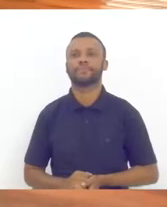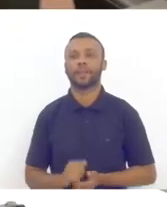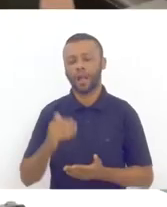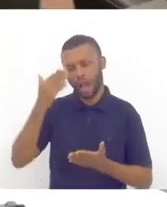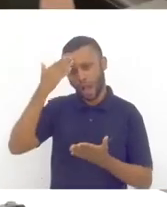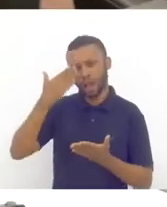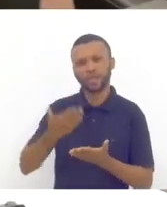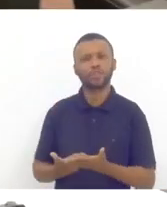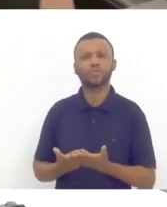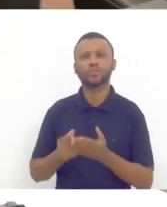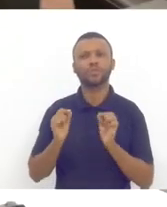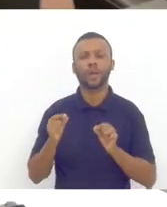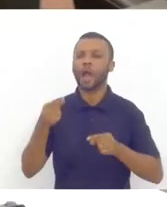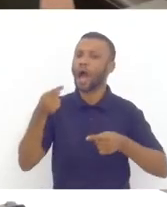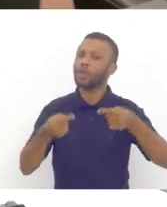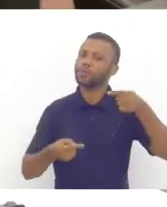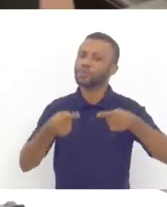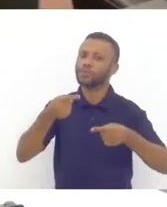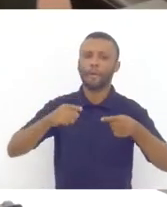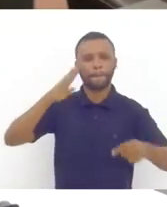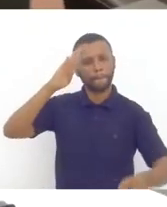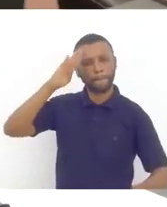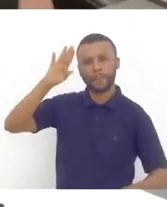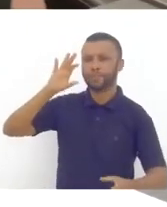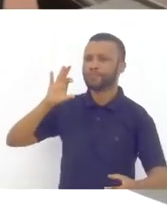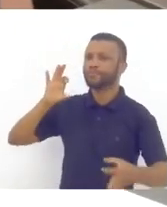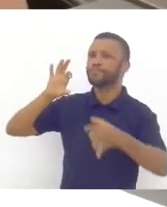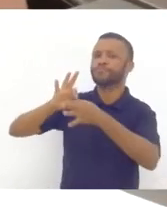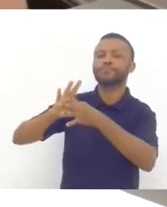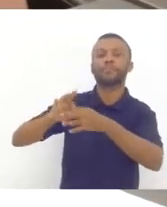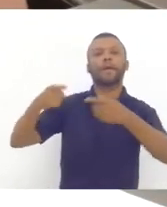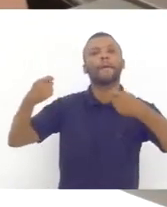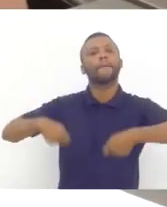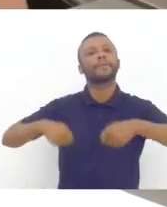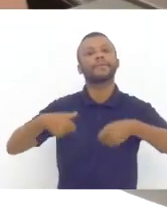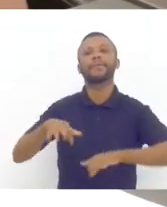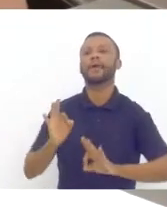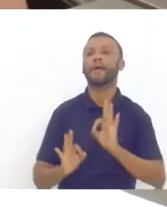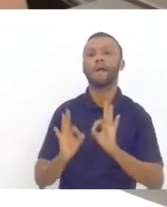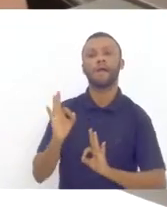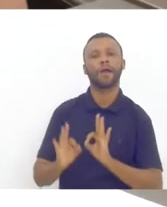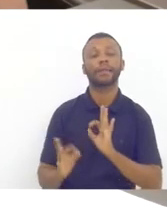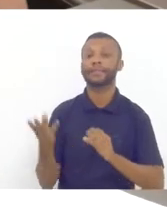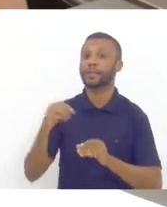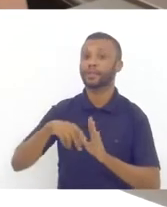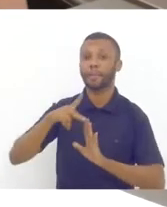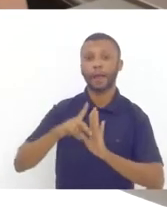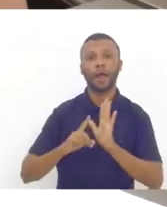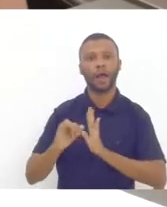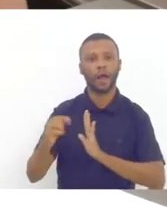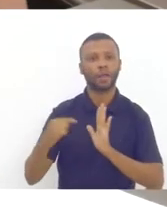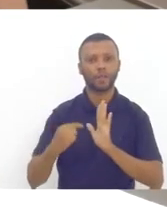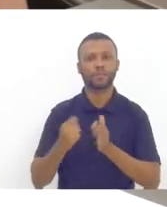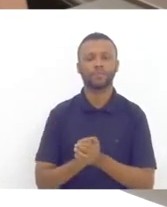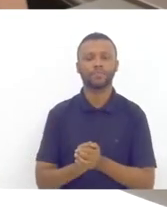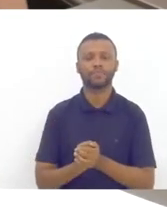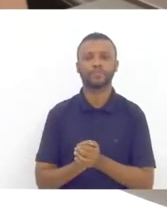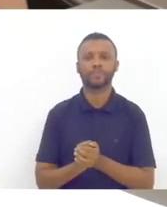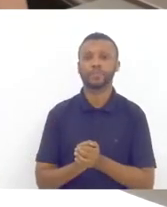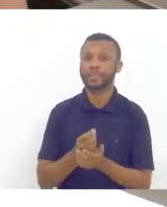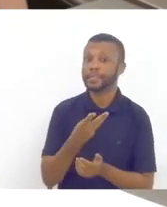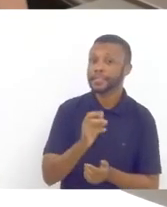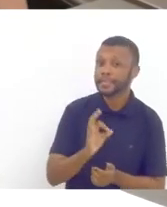que a discussão central tem que ser, neste PL, qual que é o